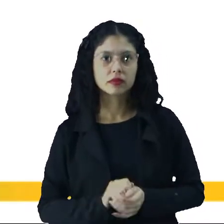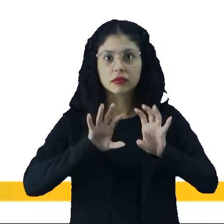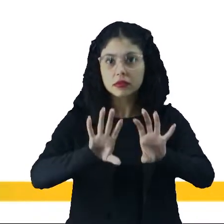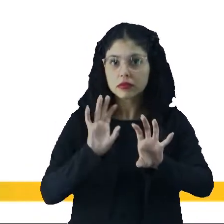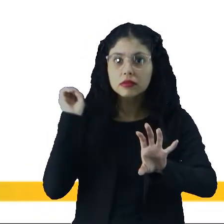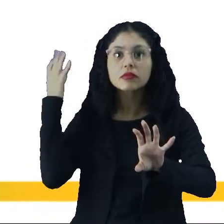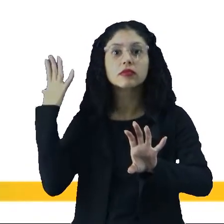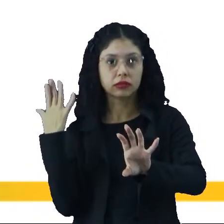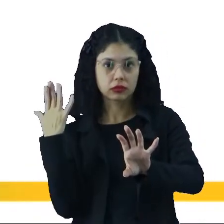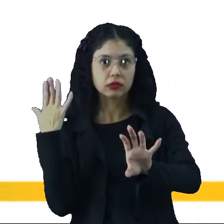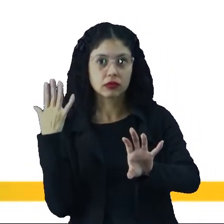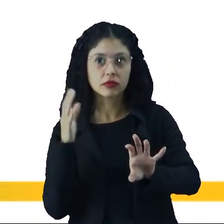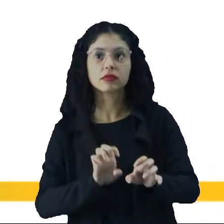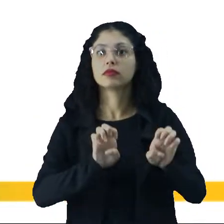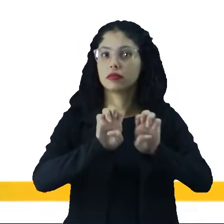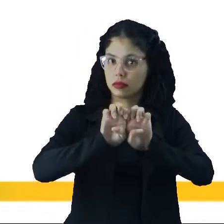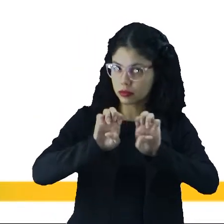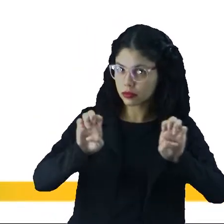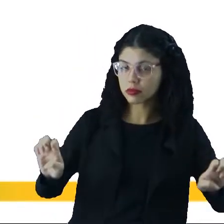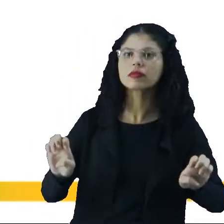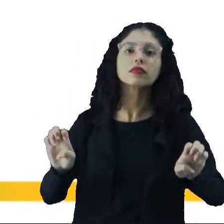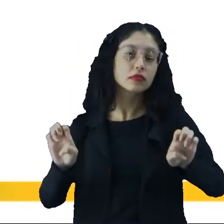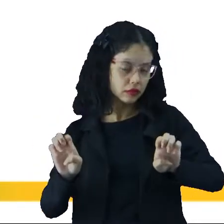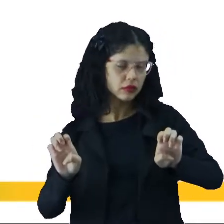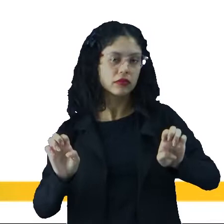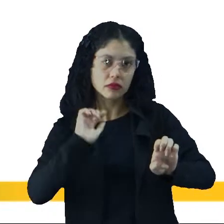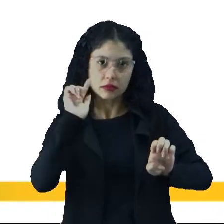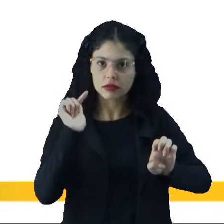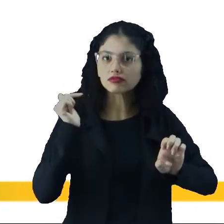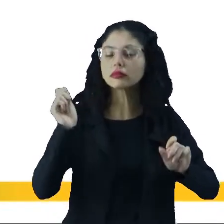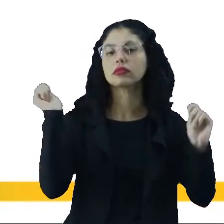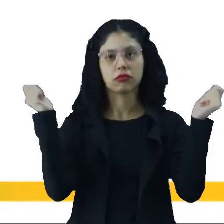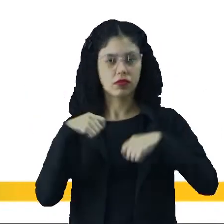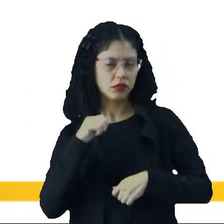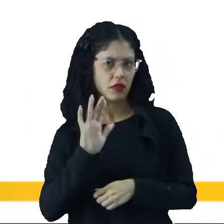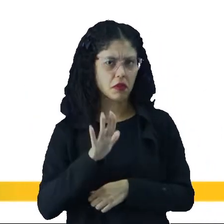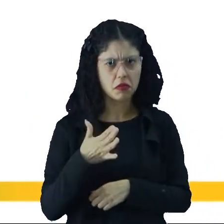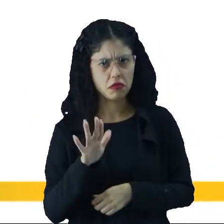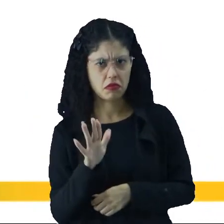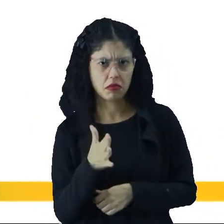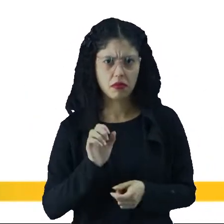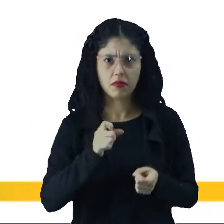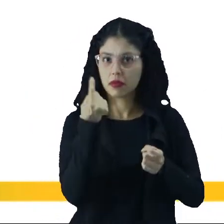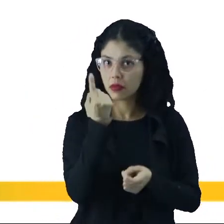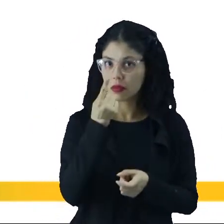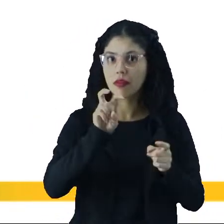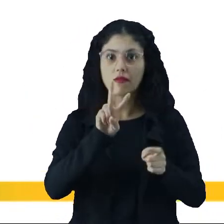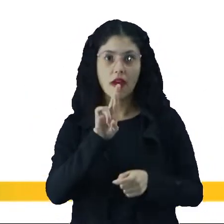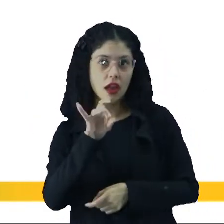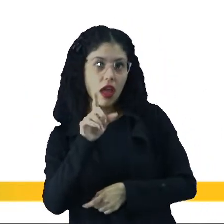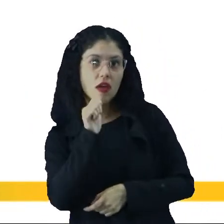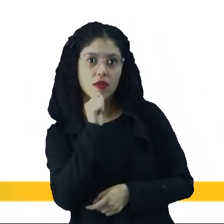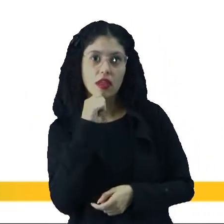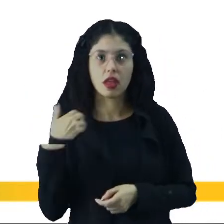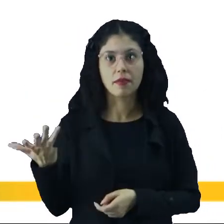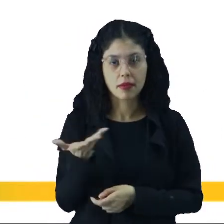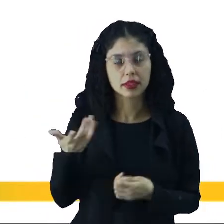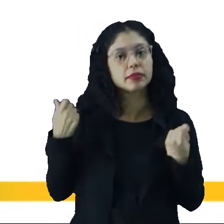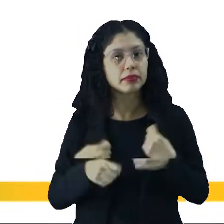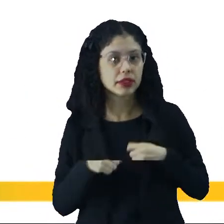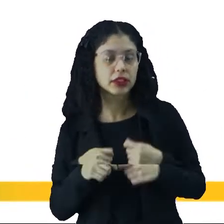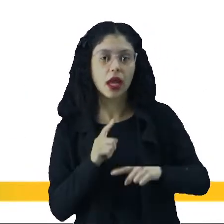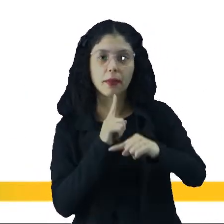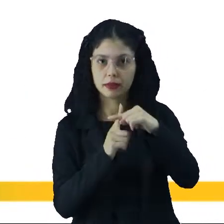Dessa maneira, as equações exponenciais são aquelas que possuem pelo menos uma variável no expoente e a base tem que